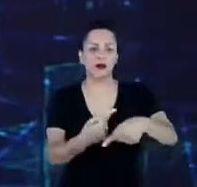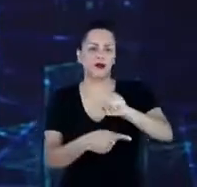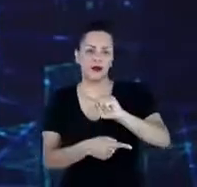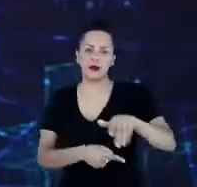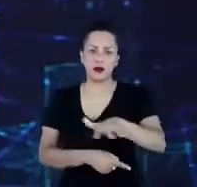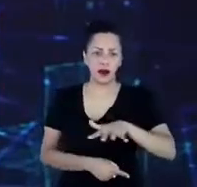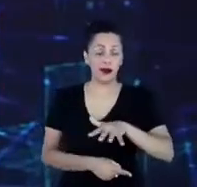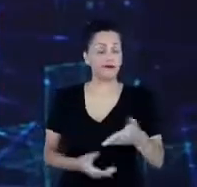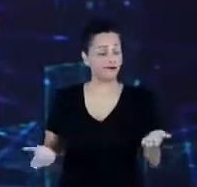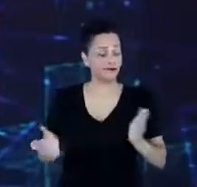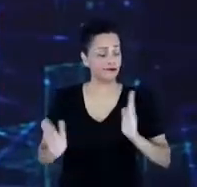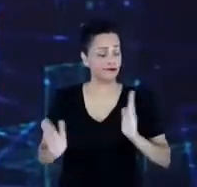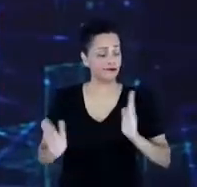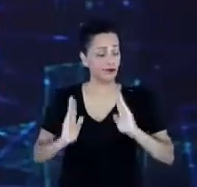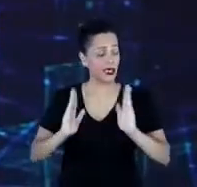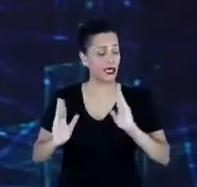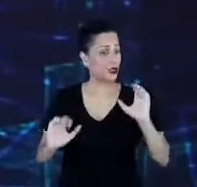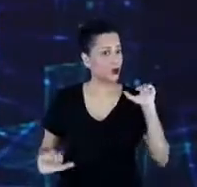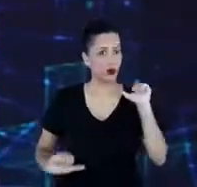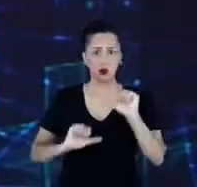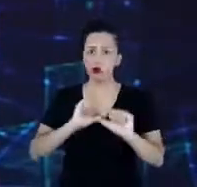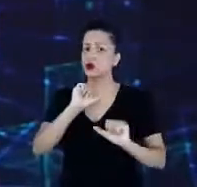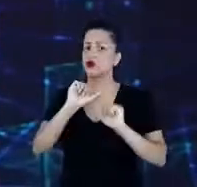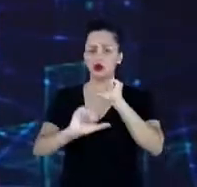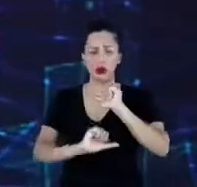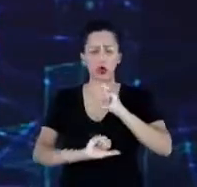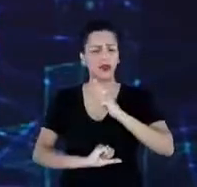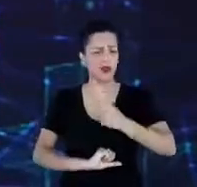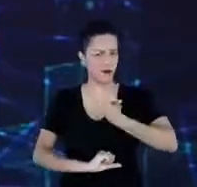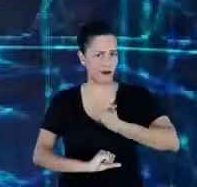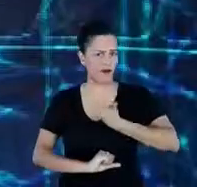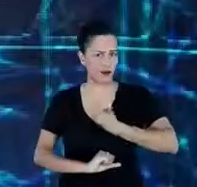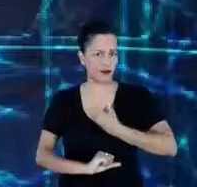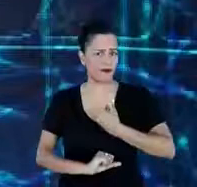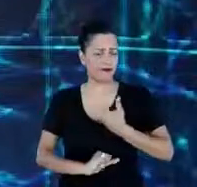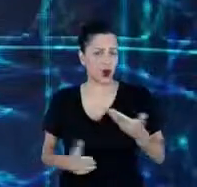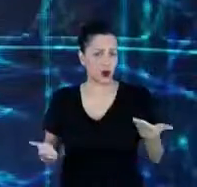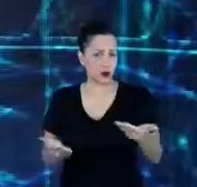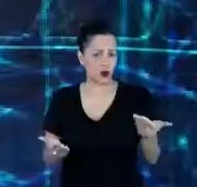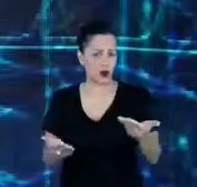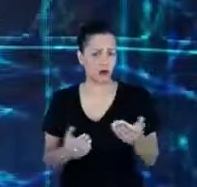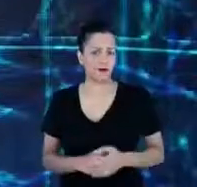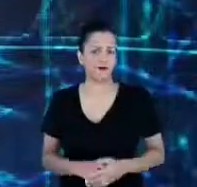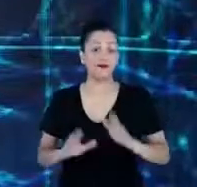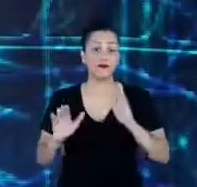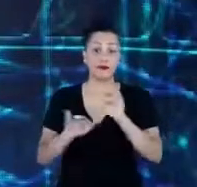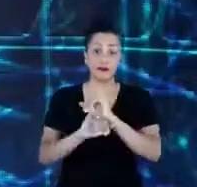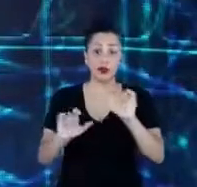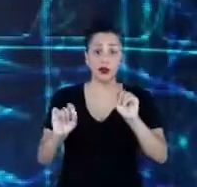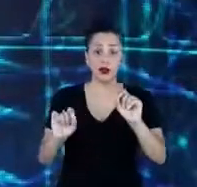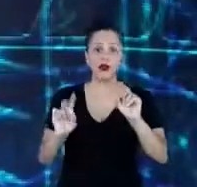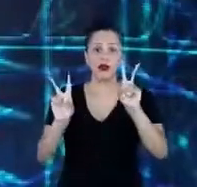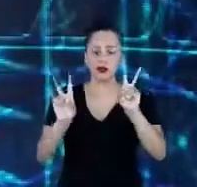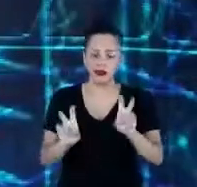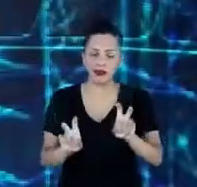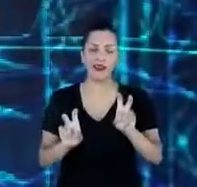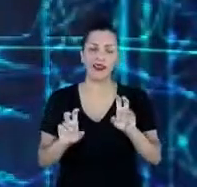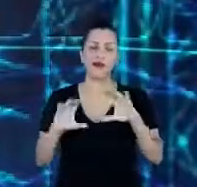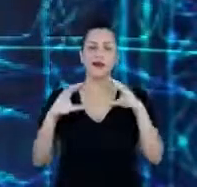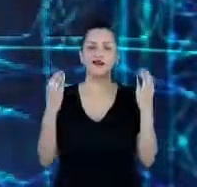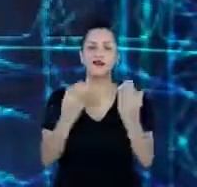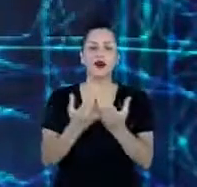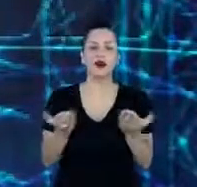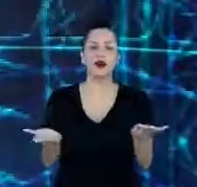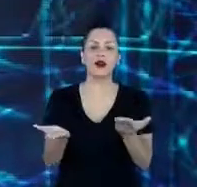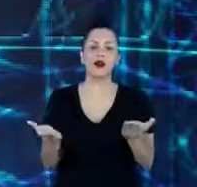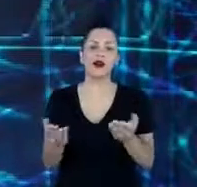período de grande transformação que a gente tá vivendo hoje como já foi comentado aqui o tema do nosso do nosso fórum esse ano é